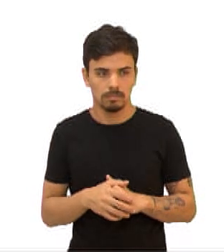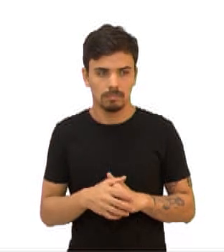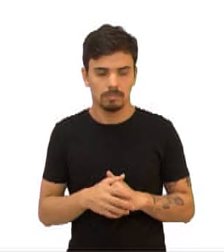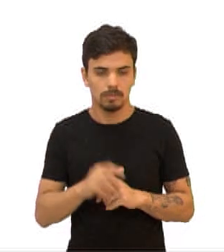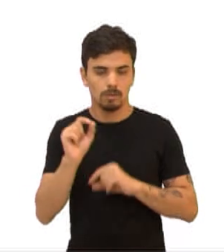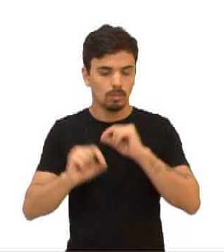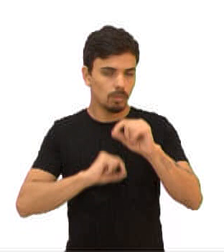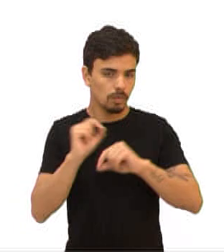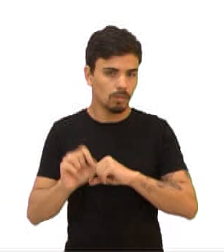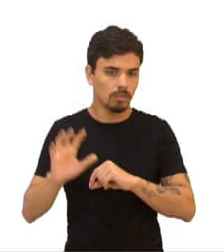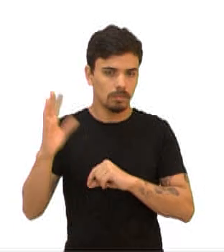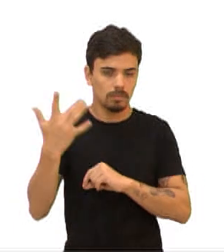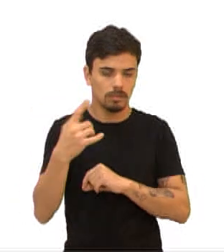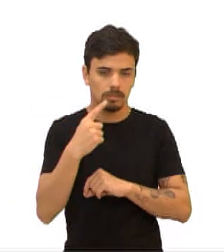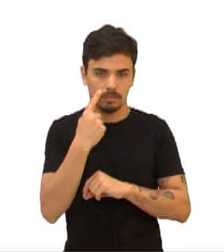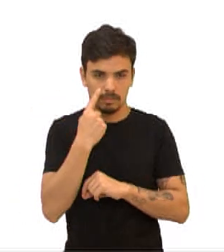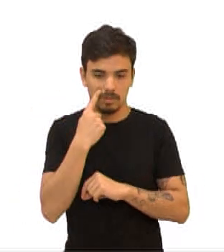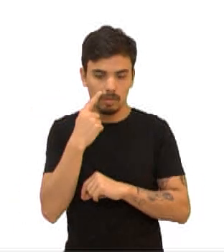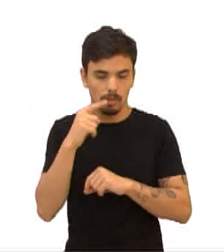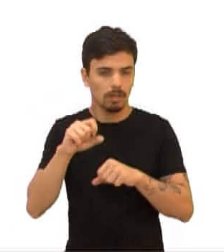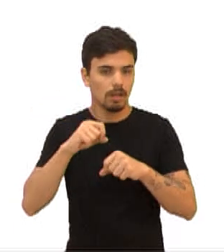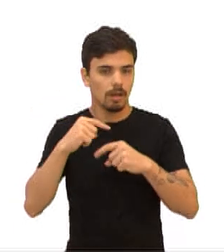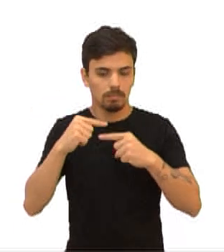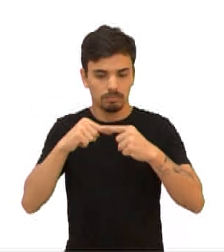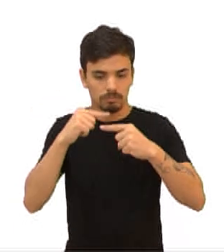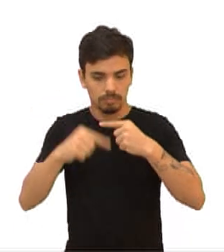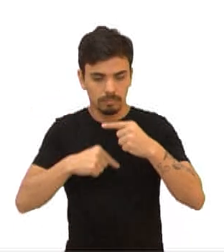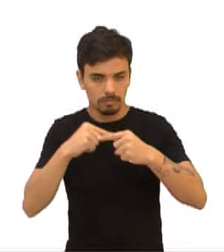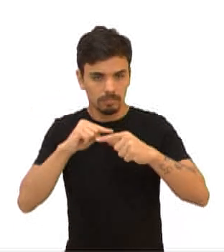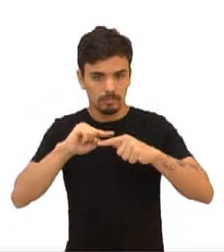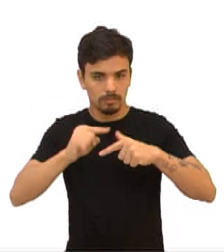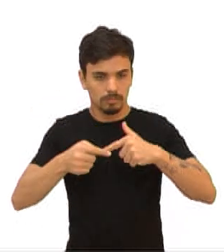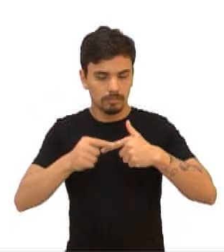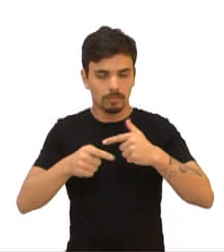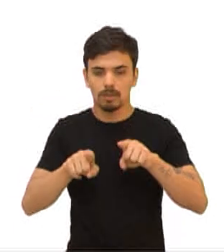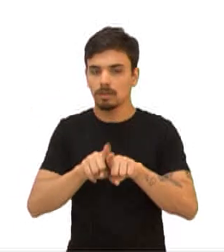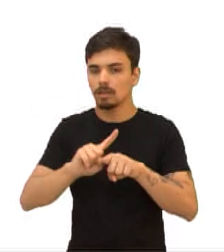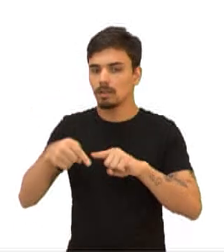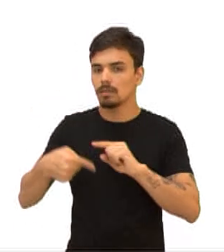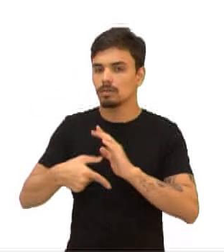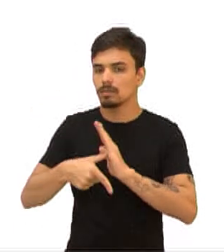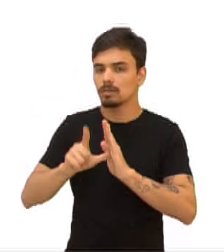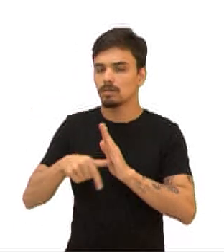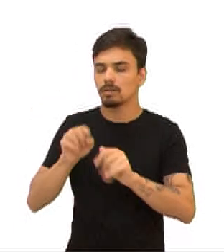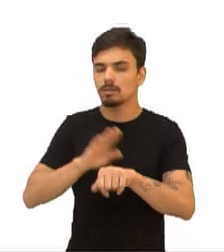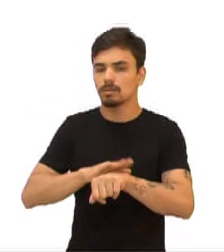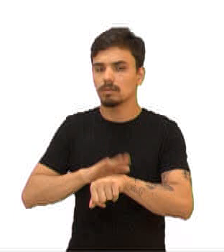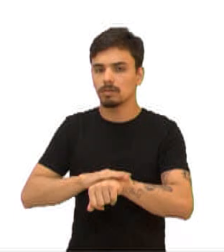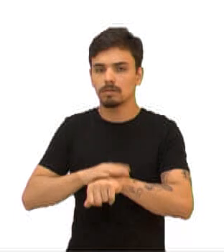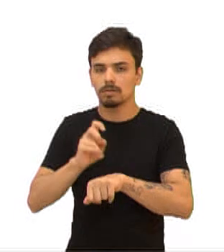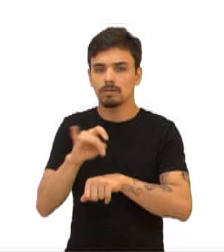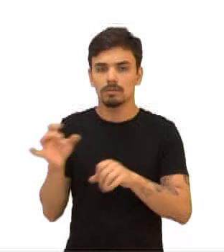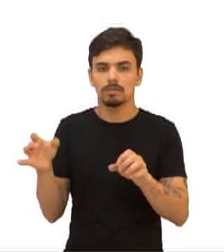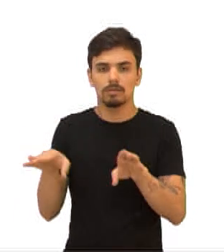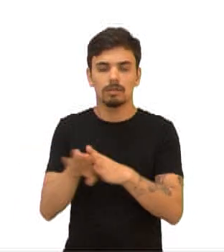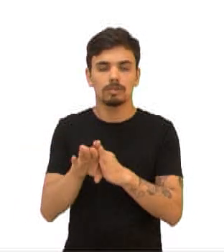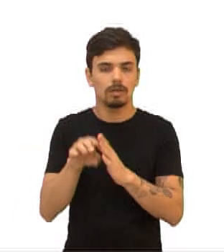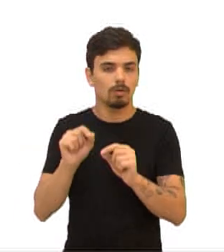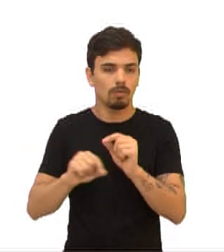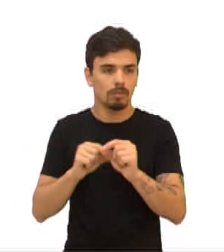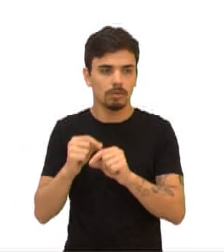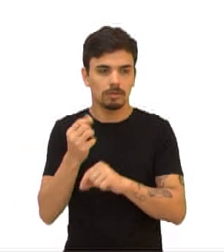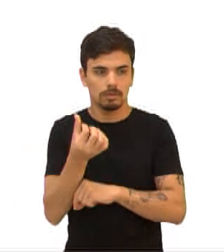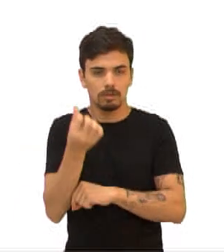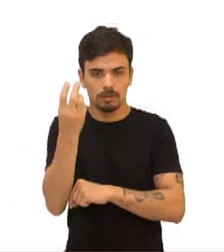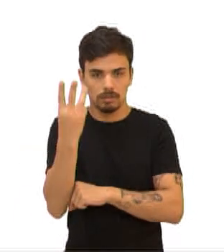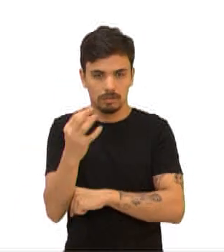o que acontece é que essa catraca não pode ser acionada antes desse tempo. E para isso, ela só vai ser acionada quando atingir 63%